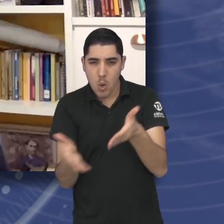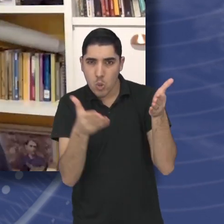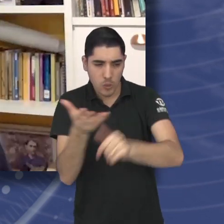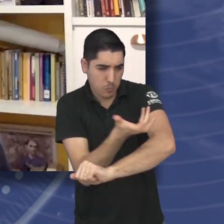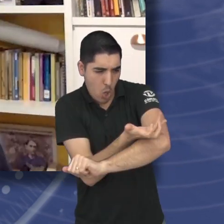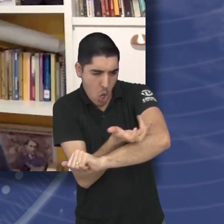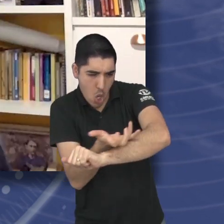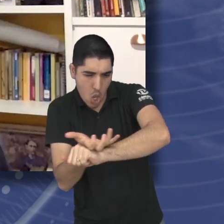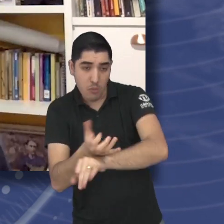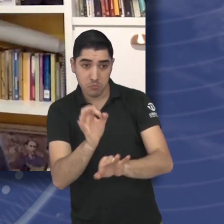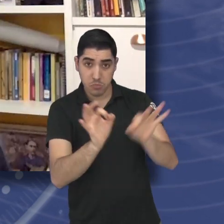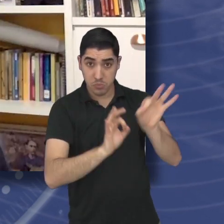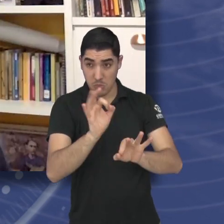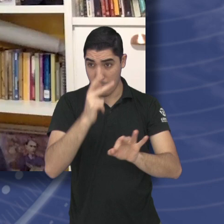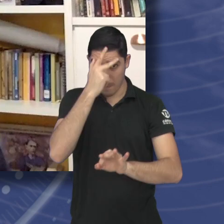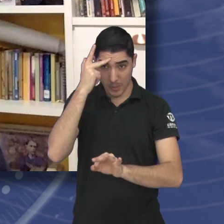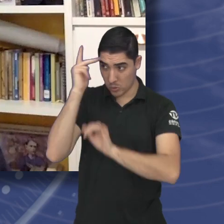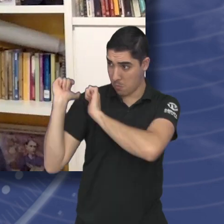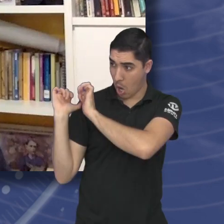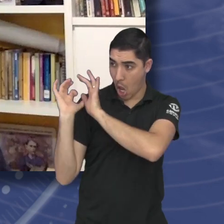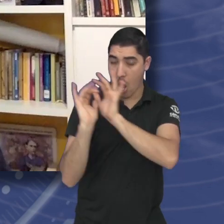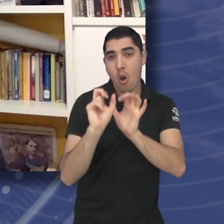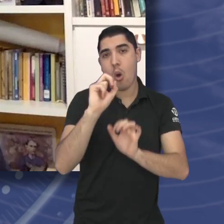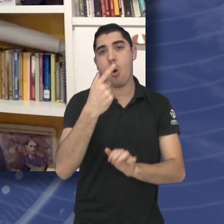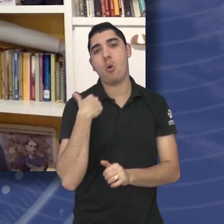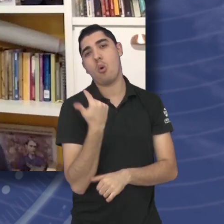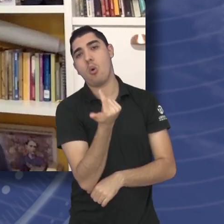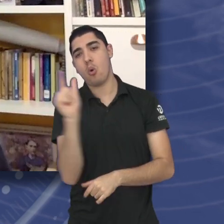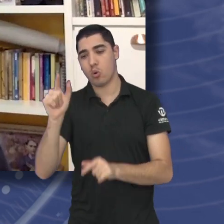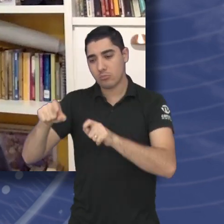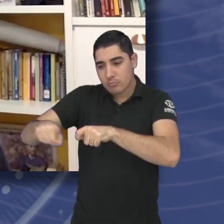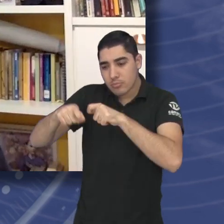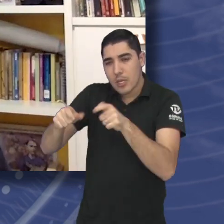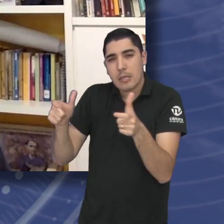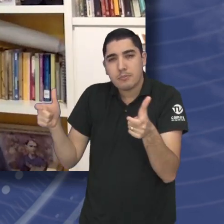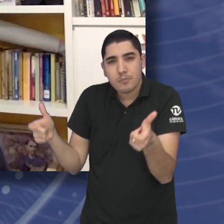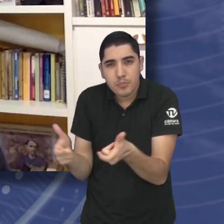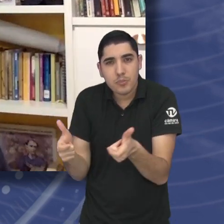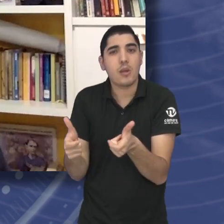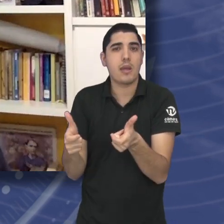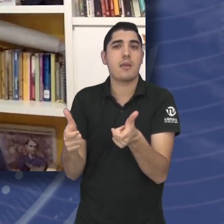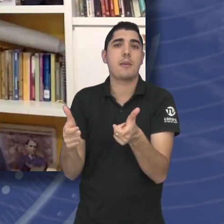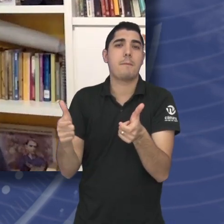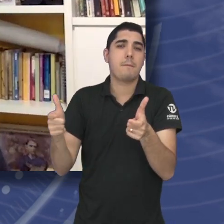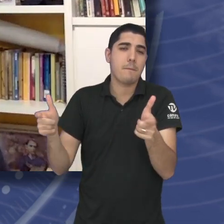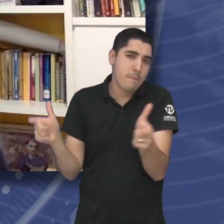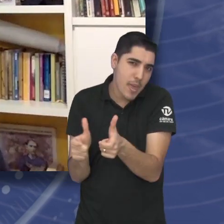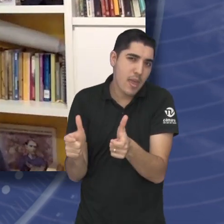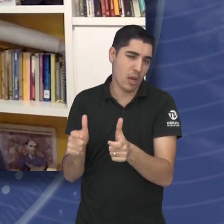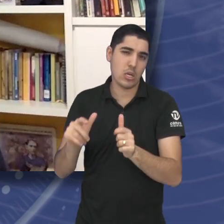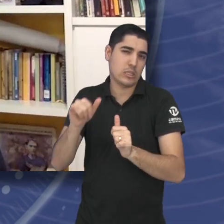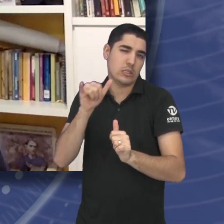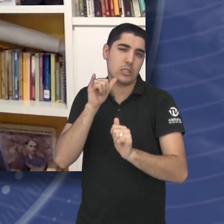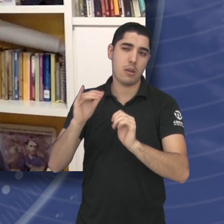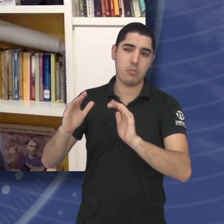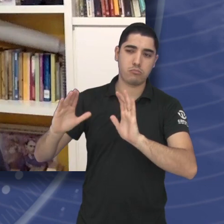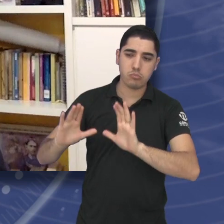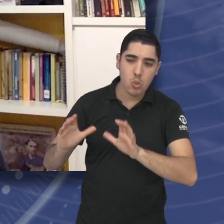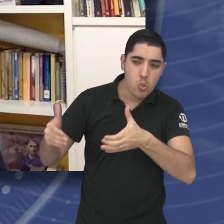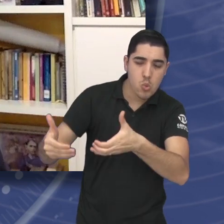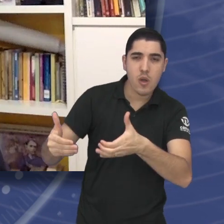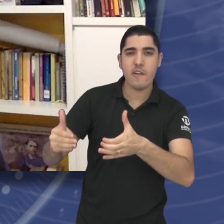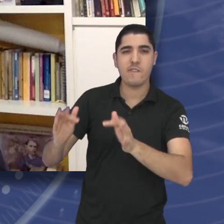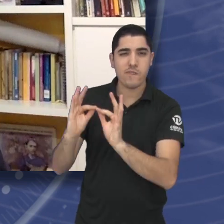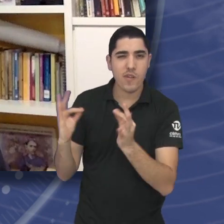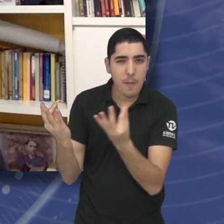obra, ou se eu trabalho numa agricultura em que as propriedades elas são menores, em que o uso e a intensidade